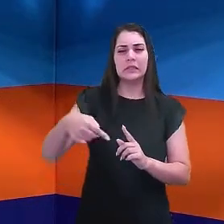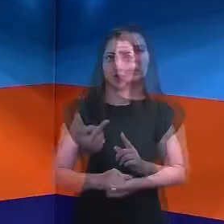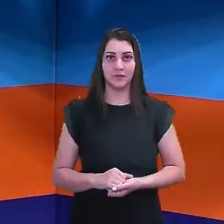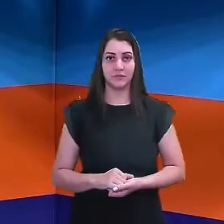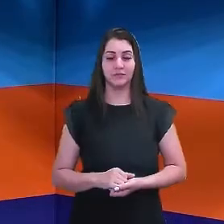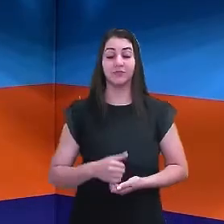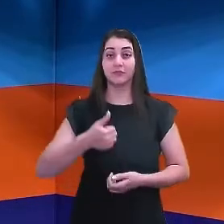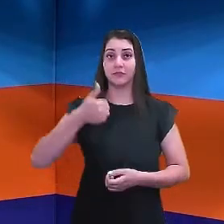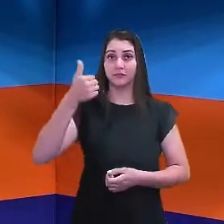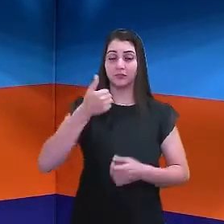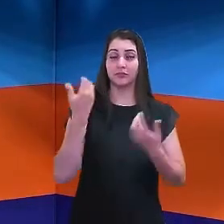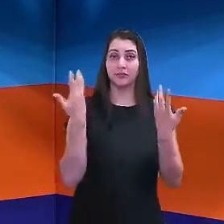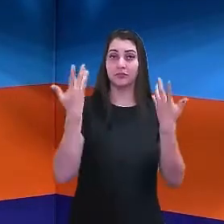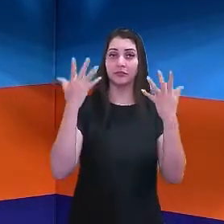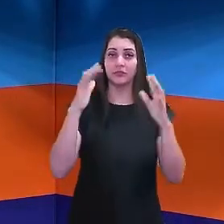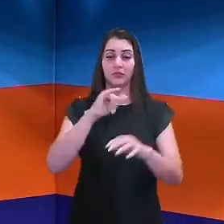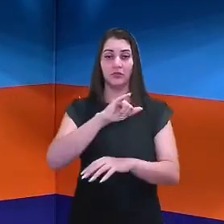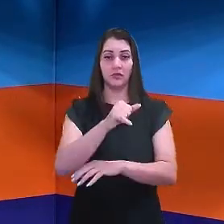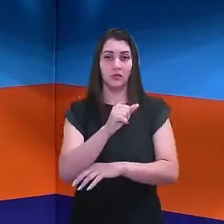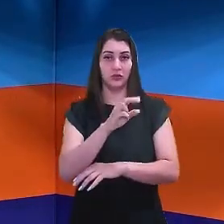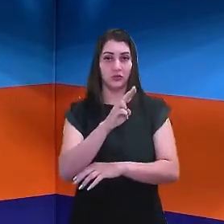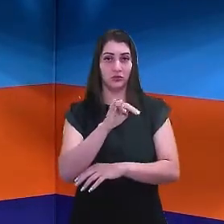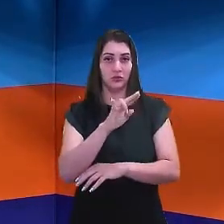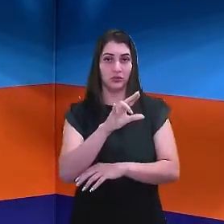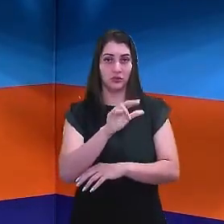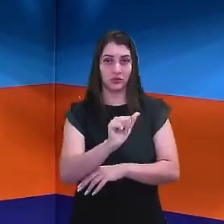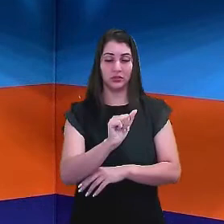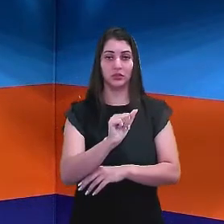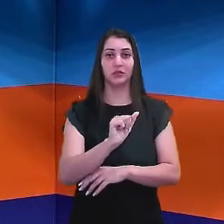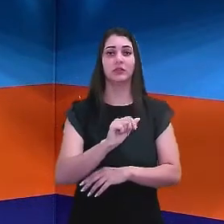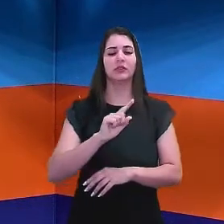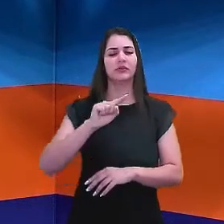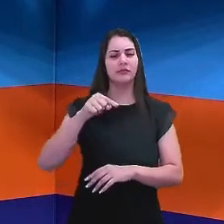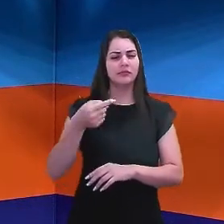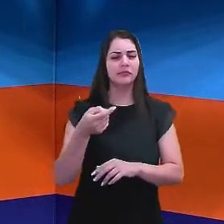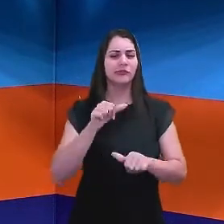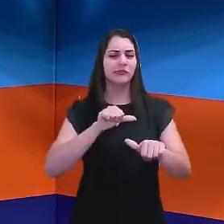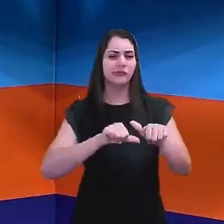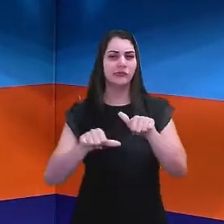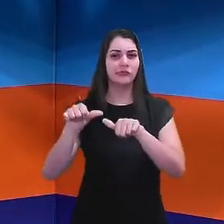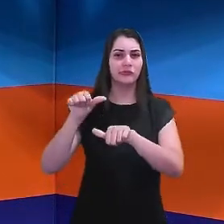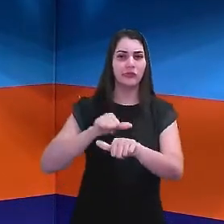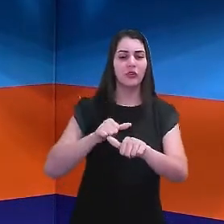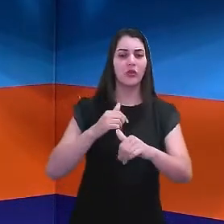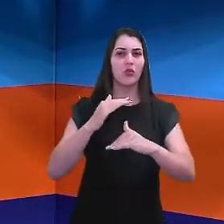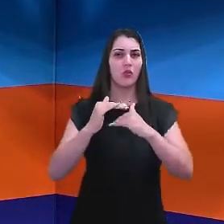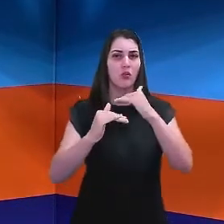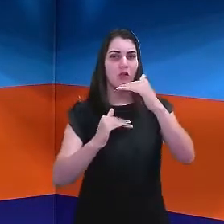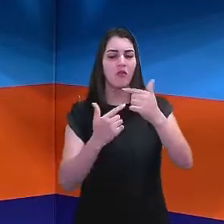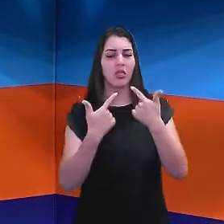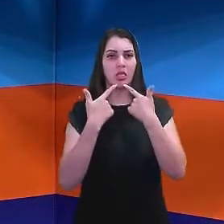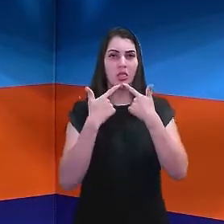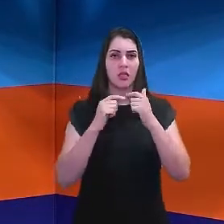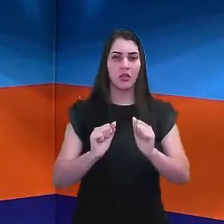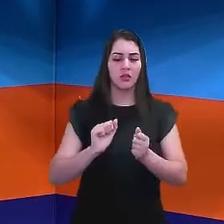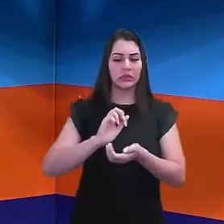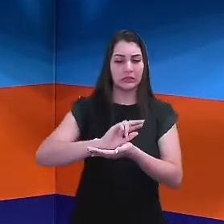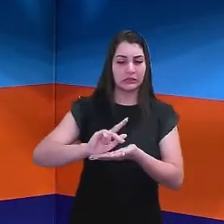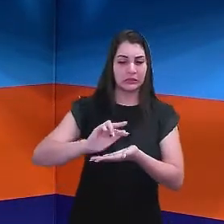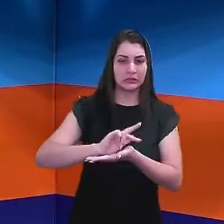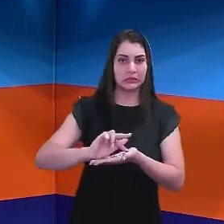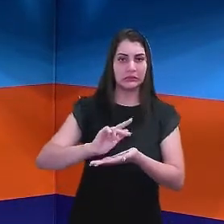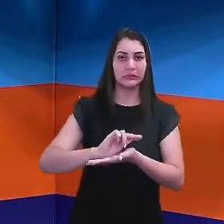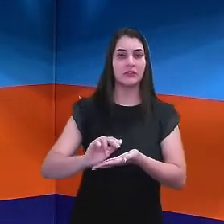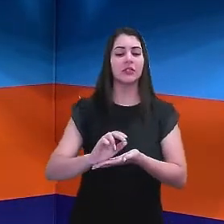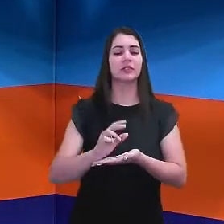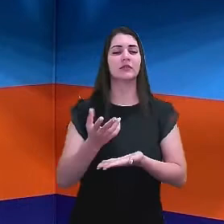santos. Primeiro era uma festa junina, depois passou a ser chamada de junina. O avanço da linguagem, a multiculturalidade que o São João